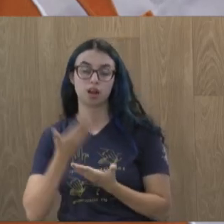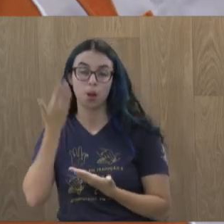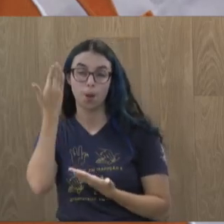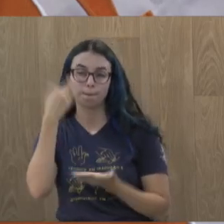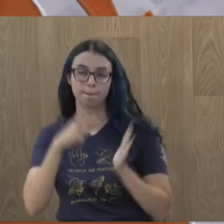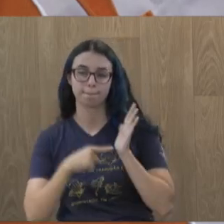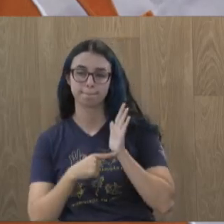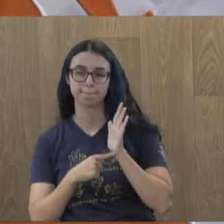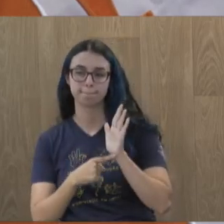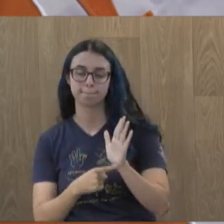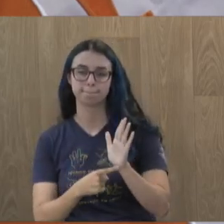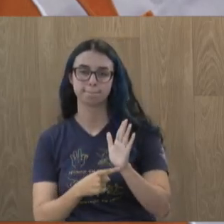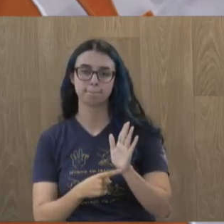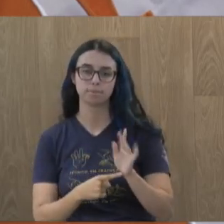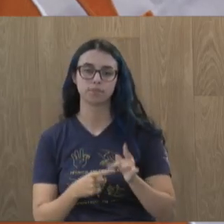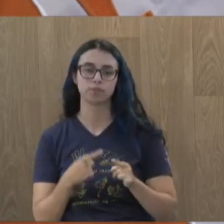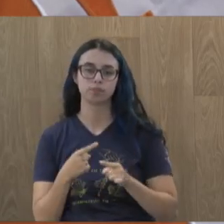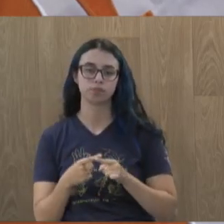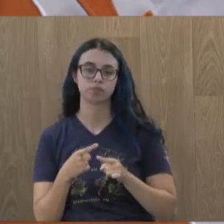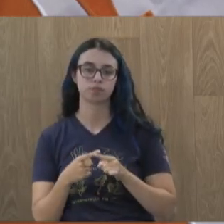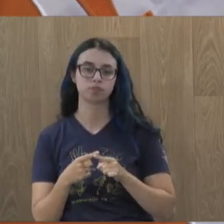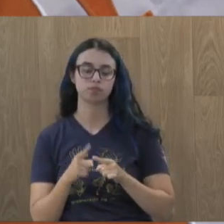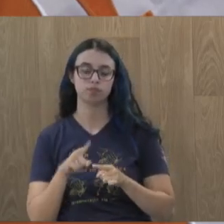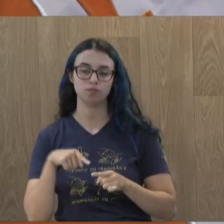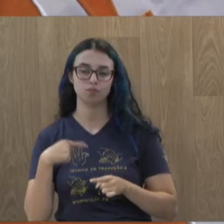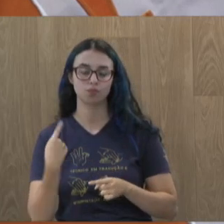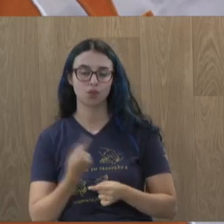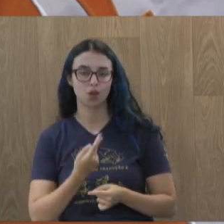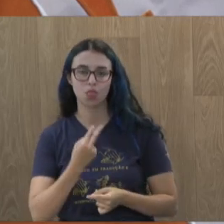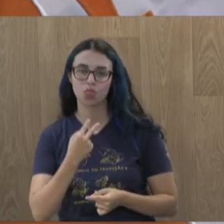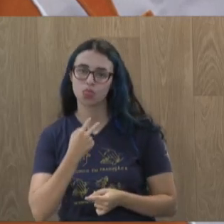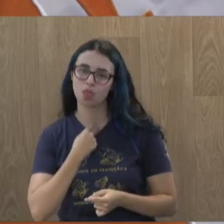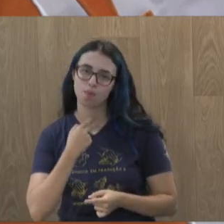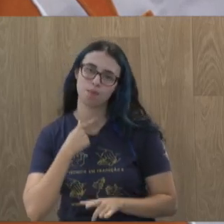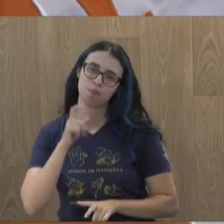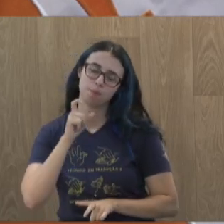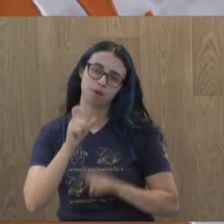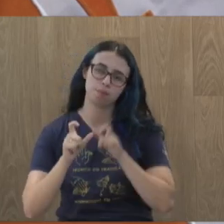Porque uma coisa que a gente não deve ferir aqui é a honra de um colega.